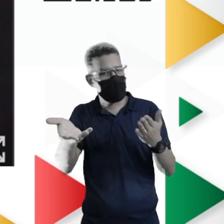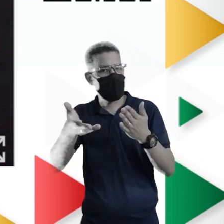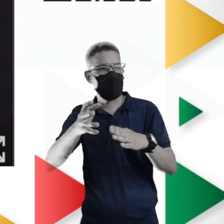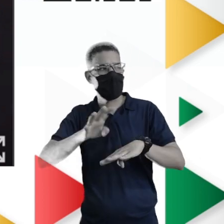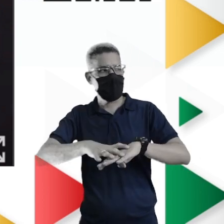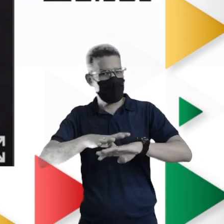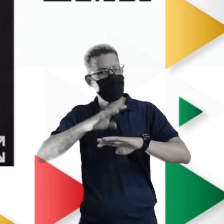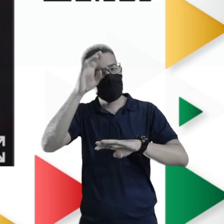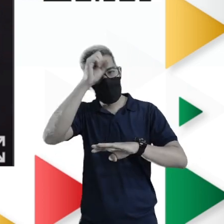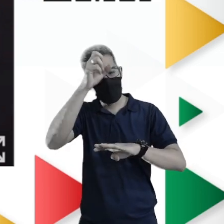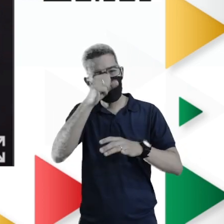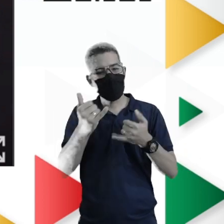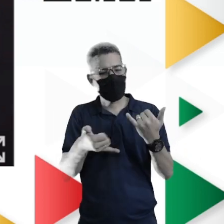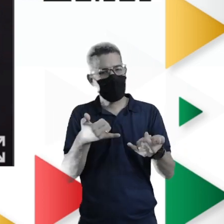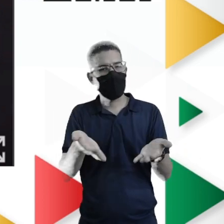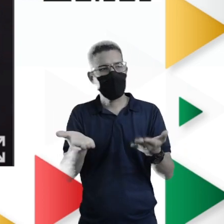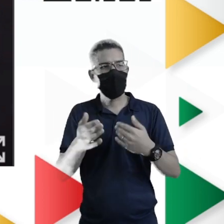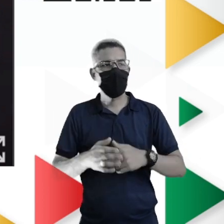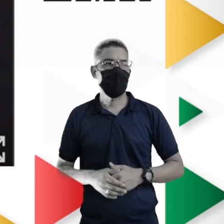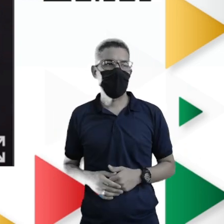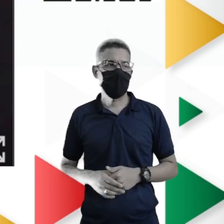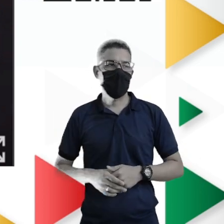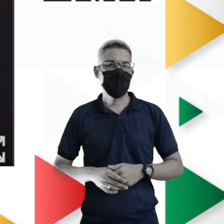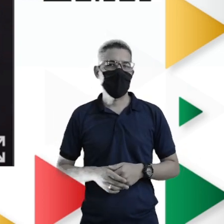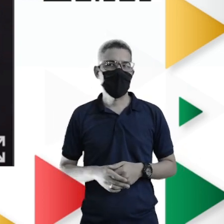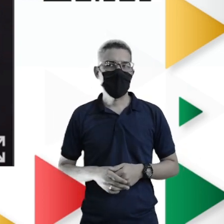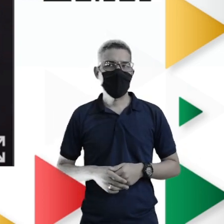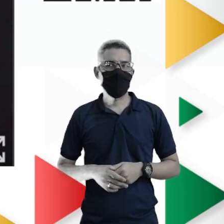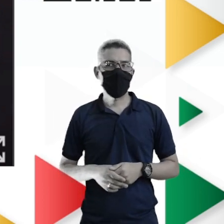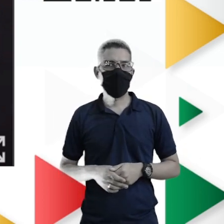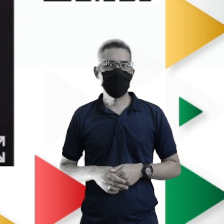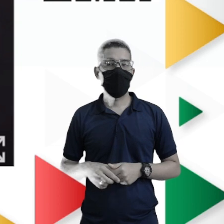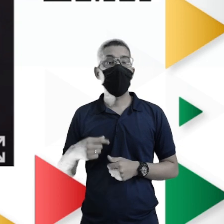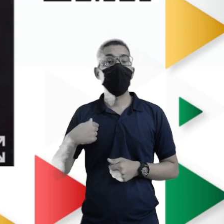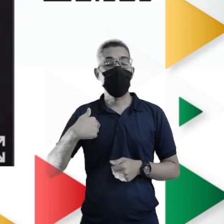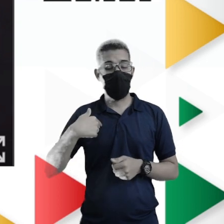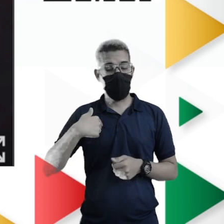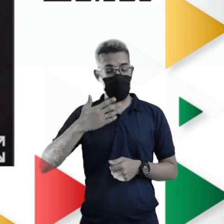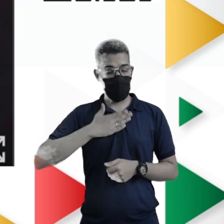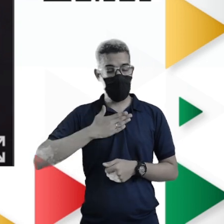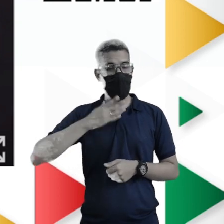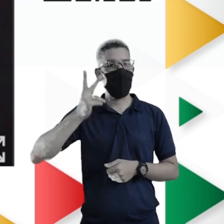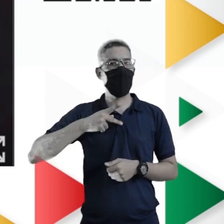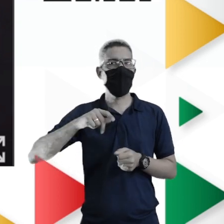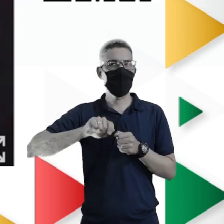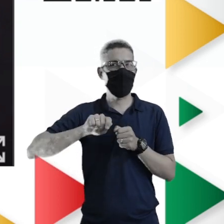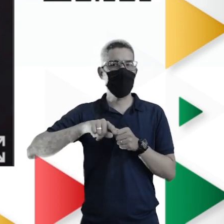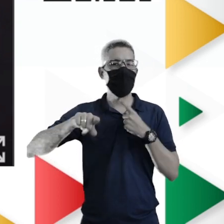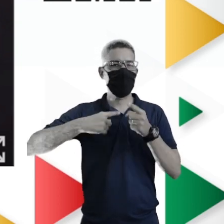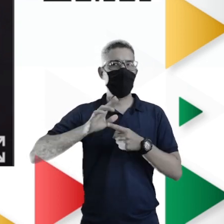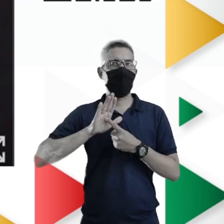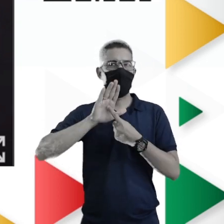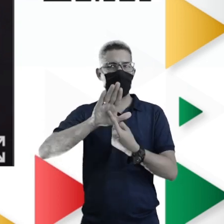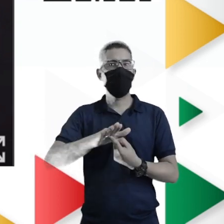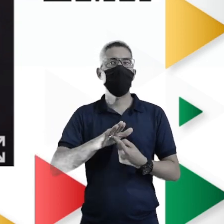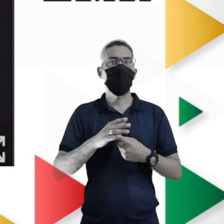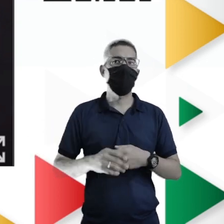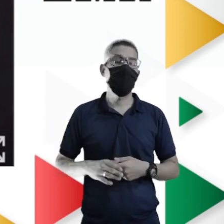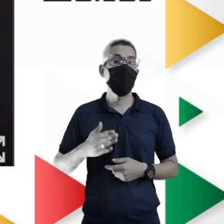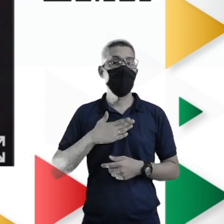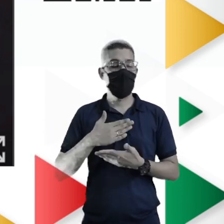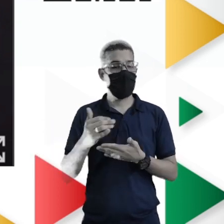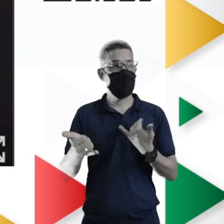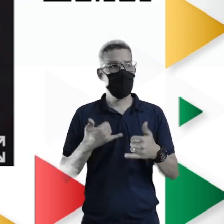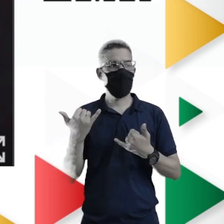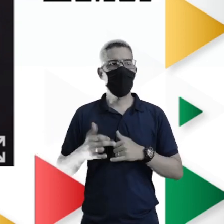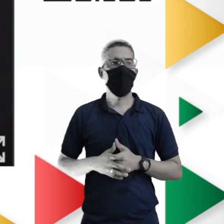menos ele tá aprendendo alguma coisa de verdade, tá bom? Porque esse game é bom. Eu tô fazendo um jogo aí no Word Wall, depois eu vou mostrar para vocês os meus